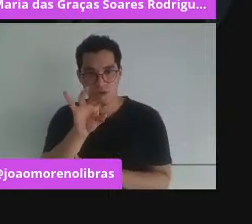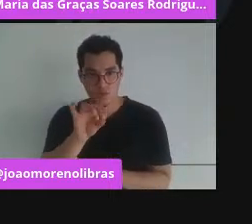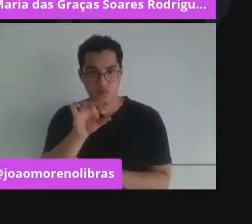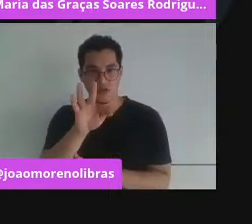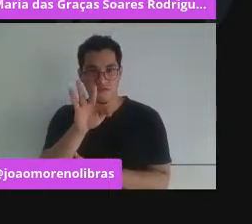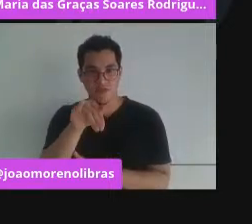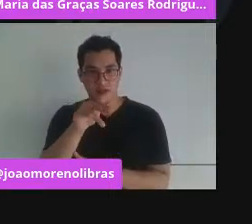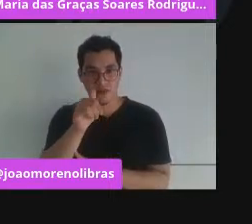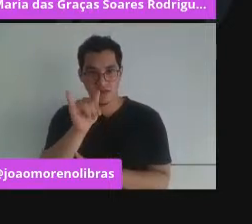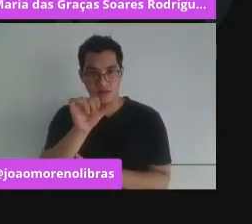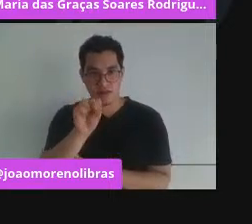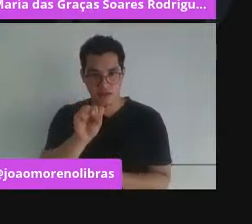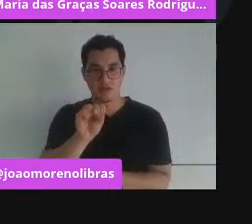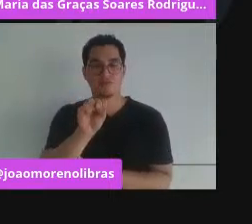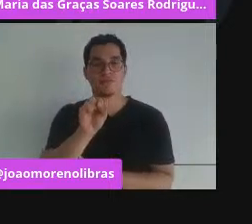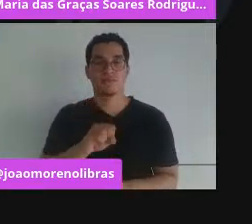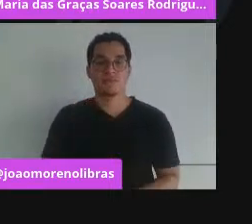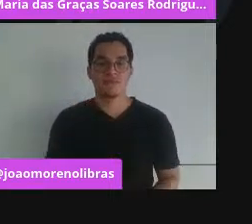Certo?